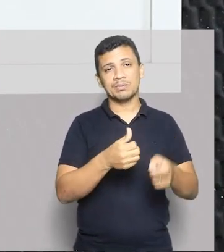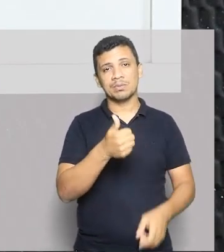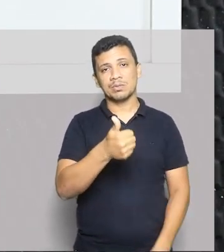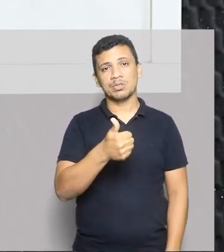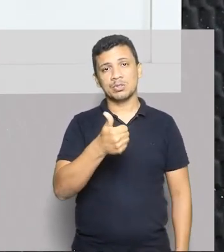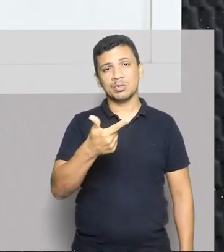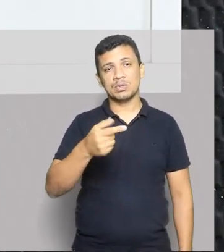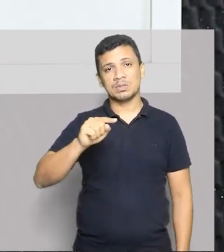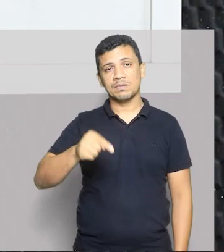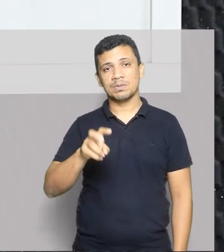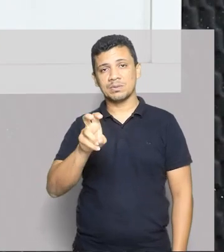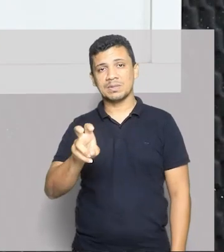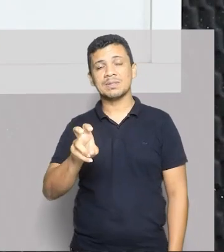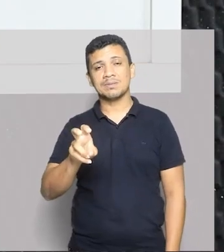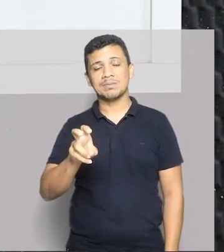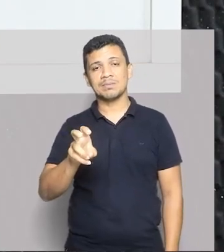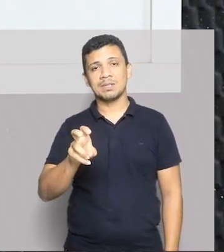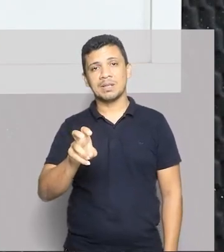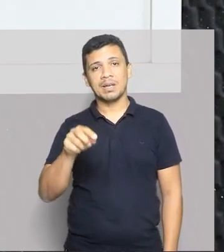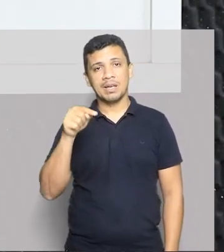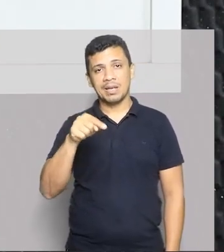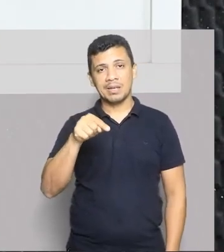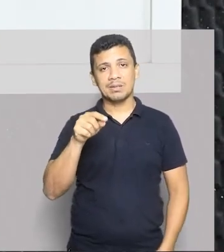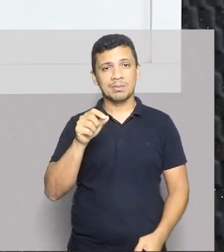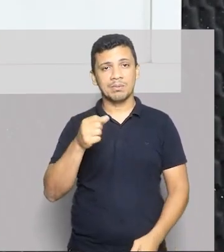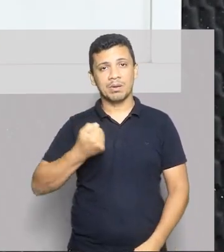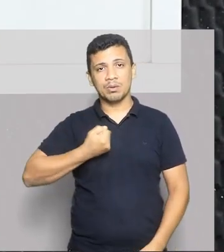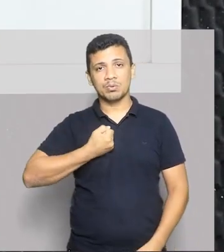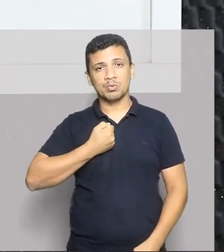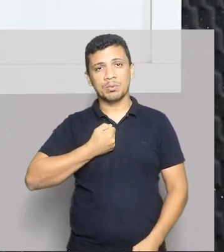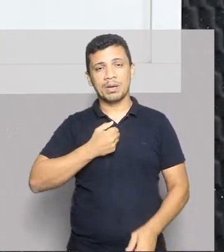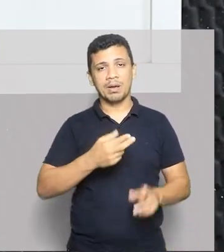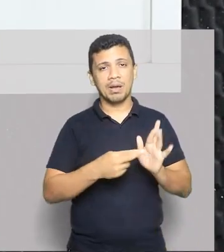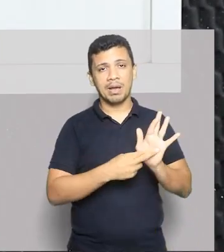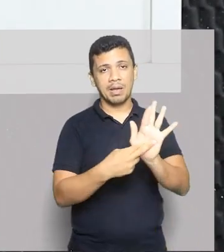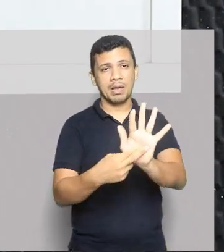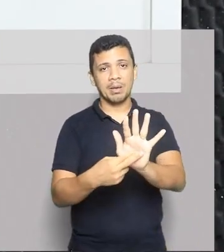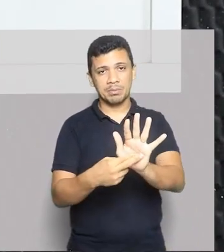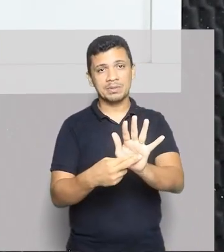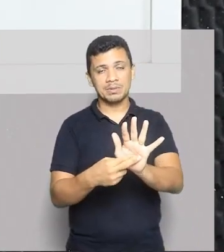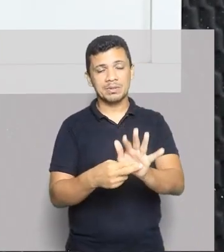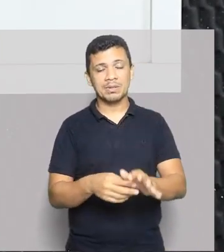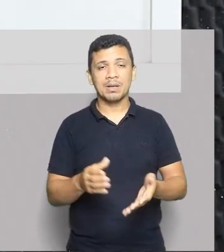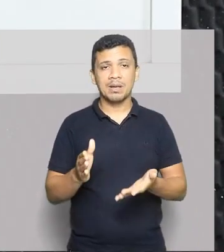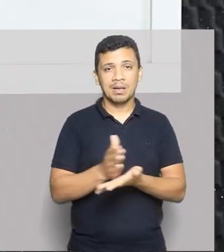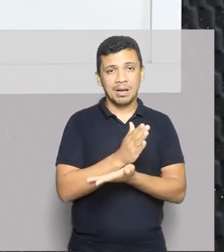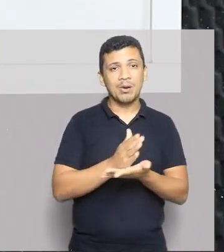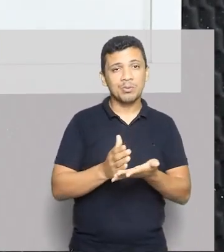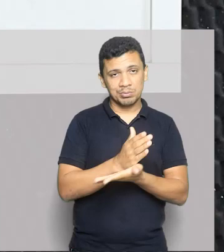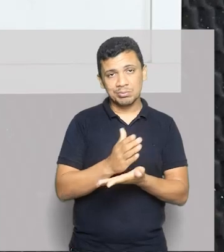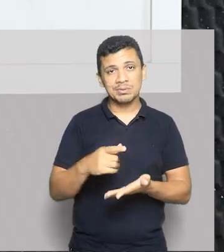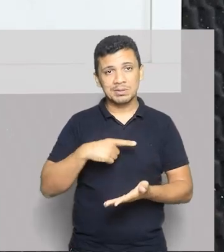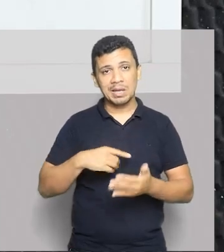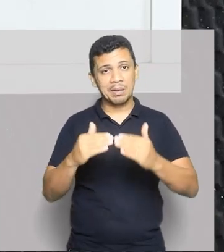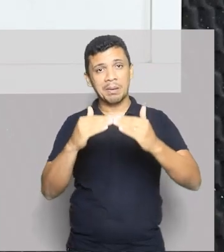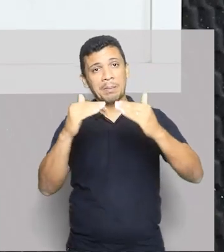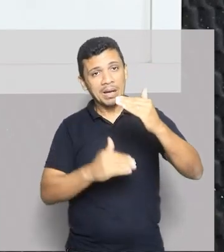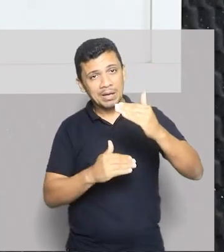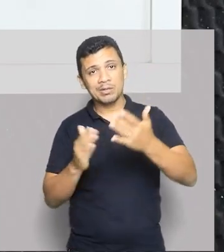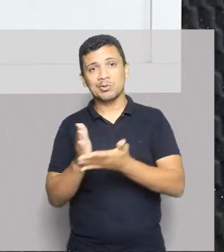meio. Então, esse é um valor representativo. Obviamente que tem gente abaixo da média e acima da